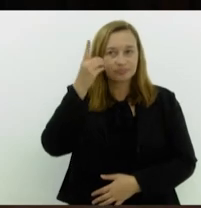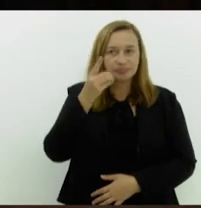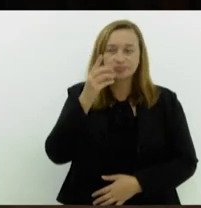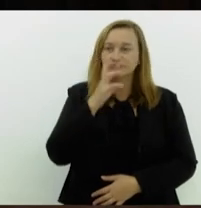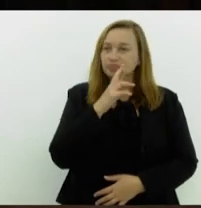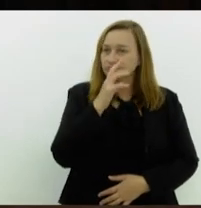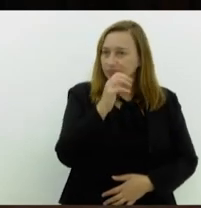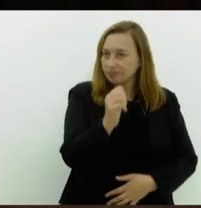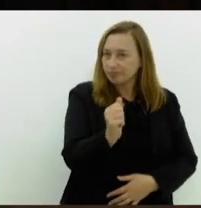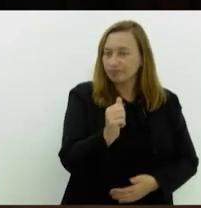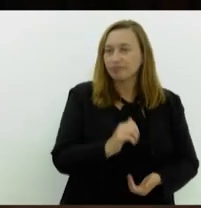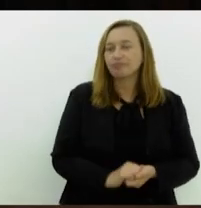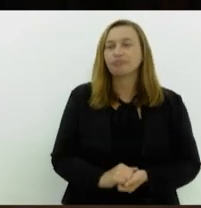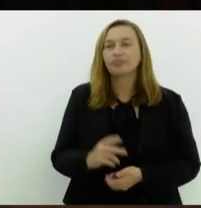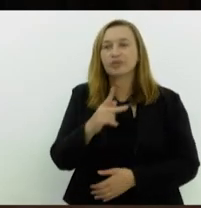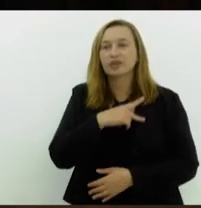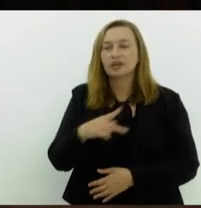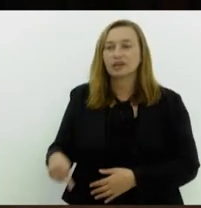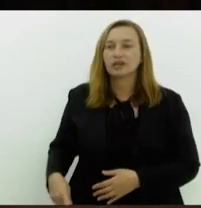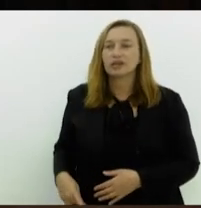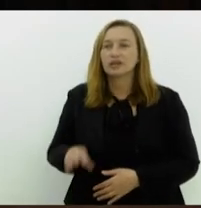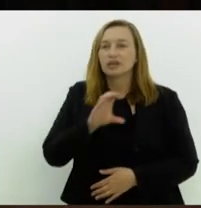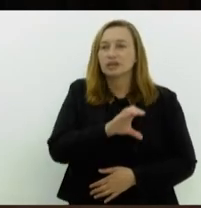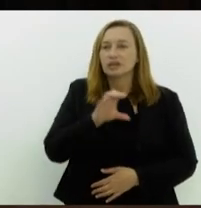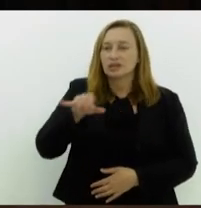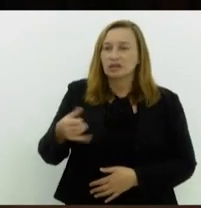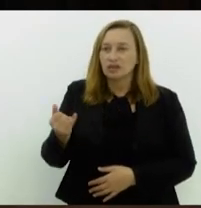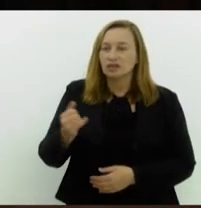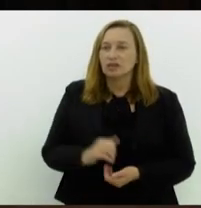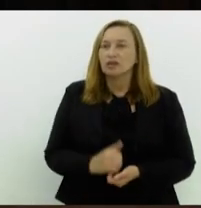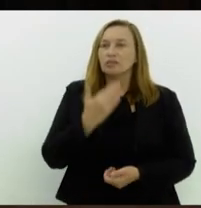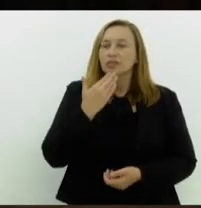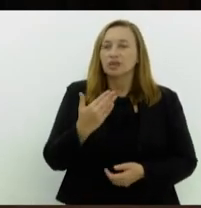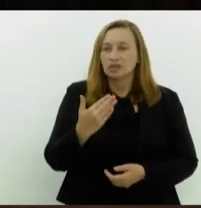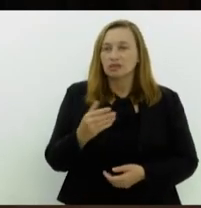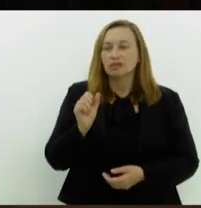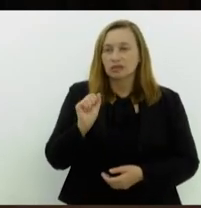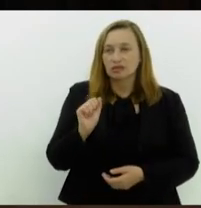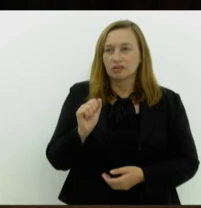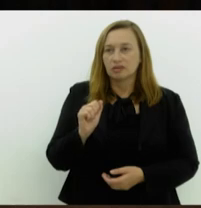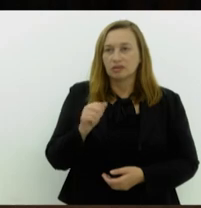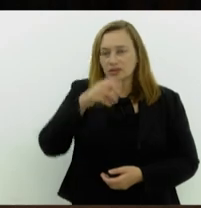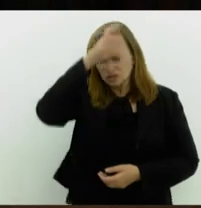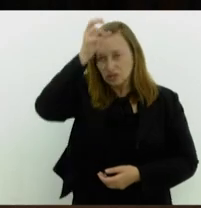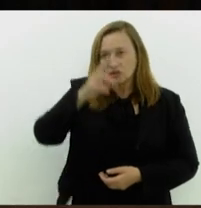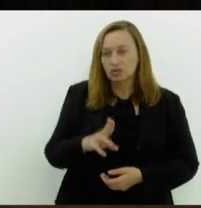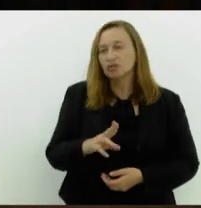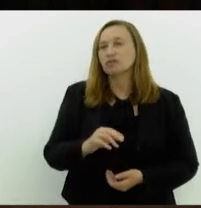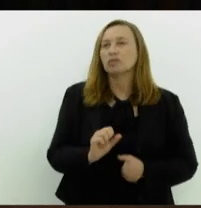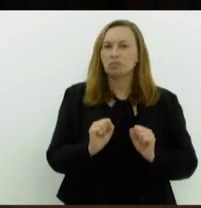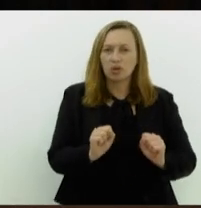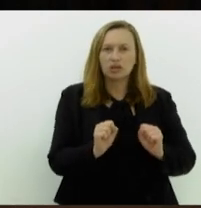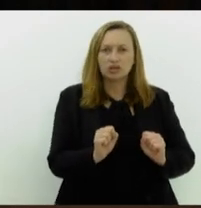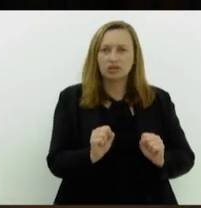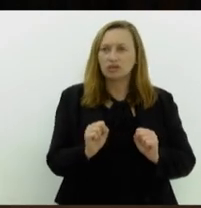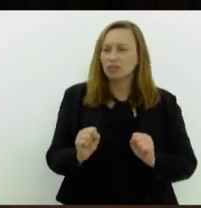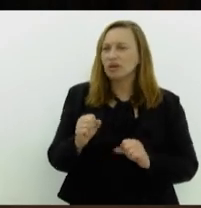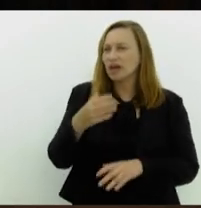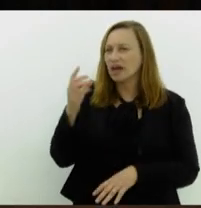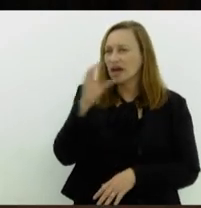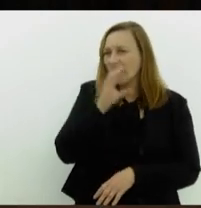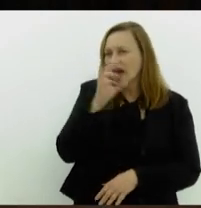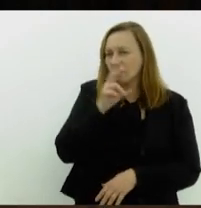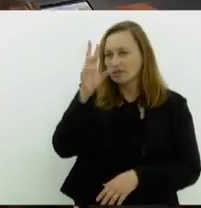Amorim, presidente da CCJ. Ele tinha pedido onde está a Tia Ju, por gentileza. Pode ir? É bem rápido,